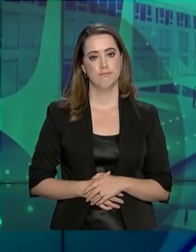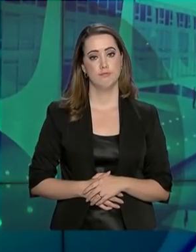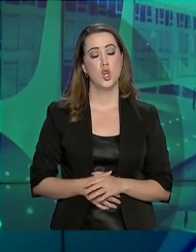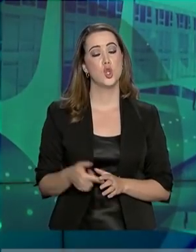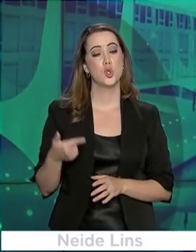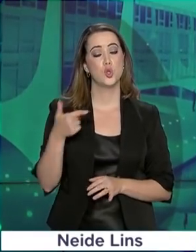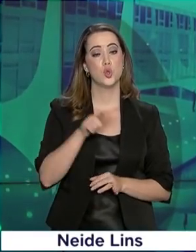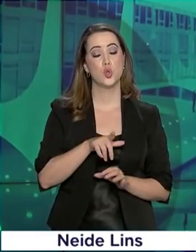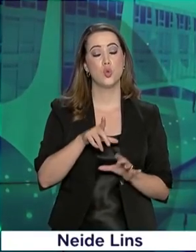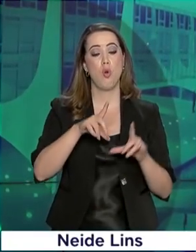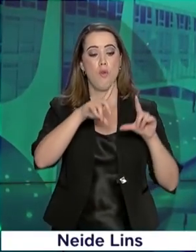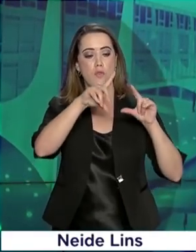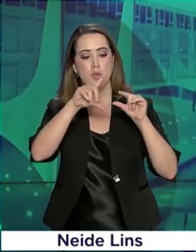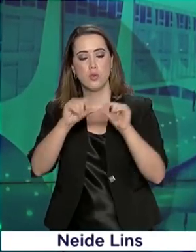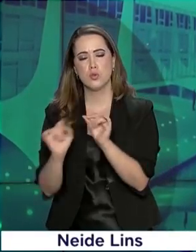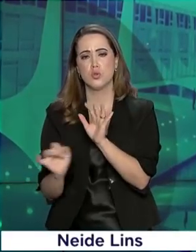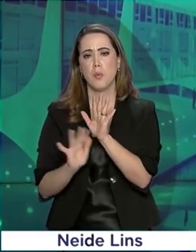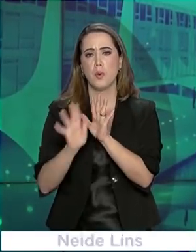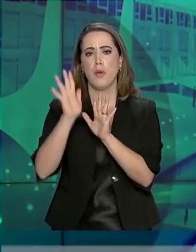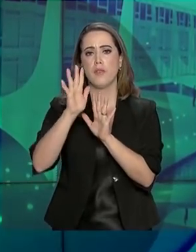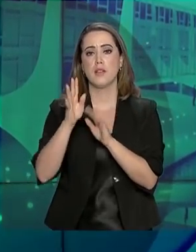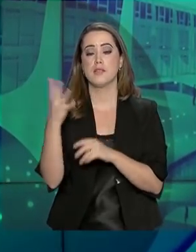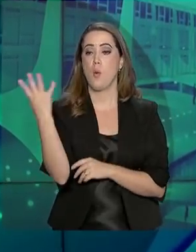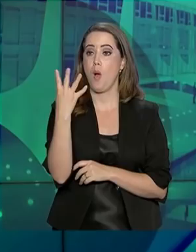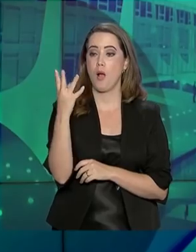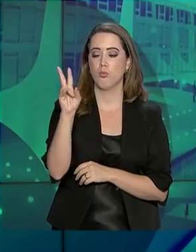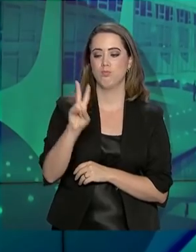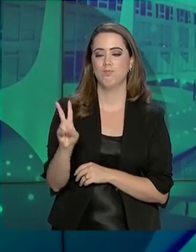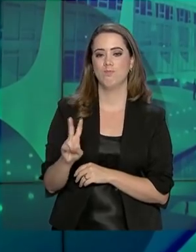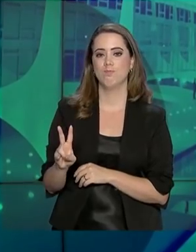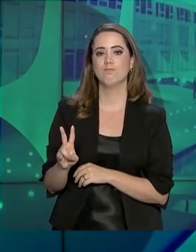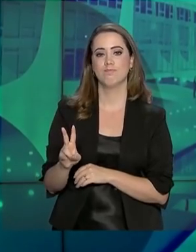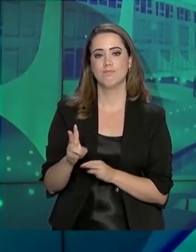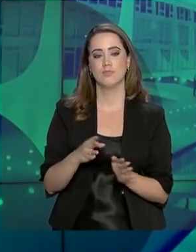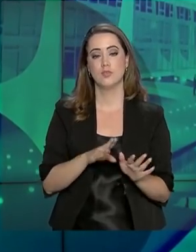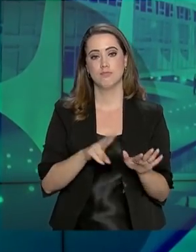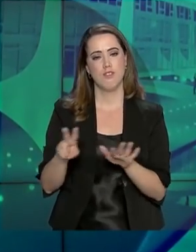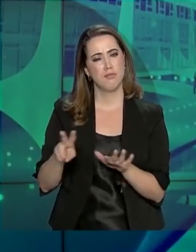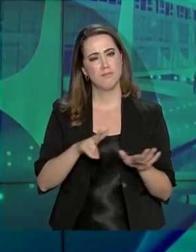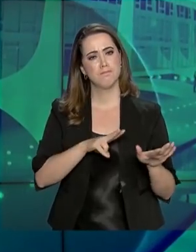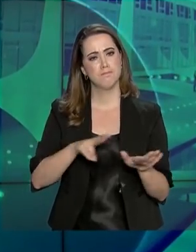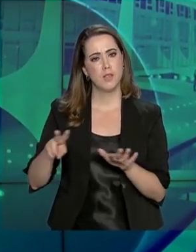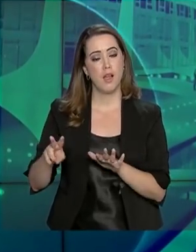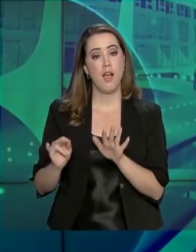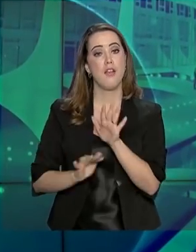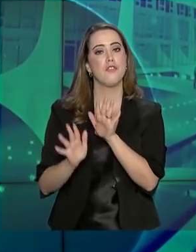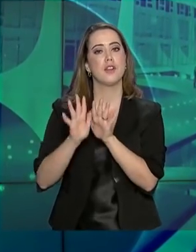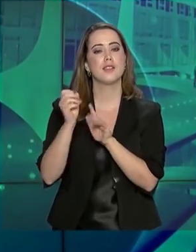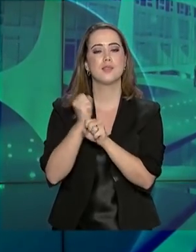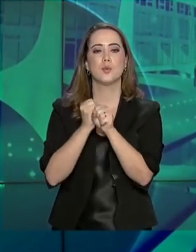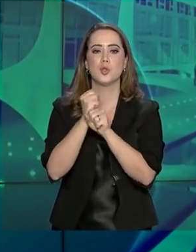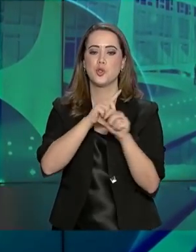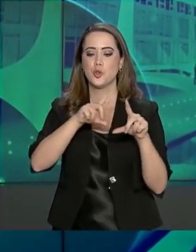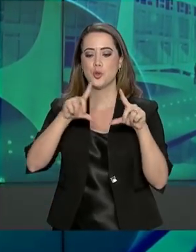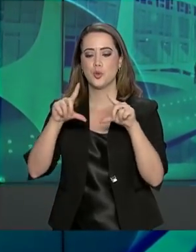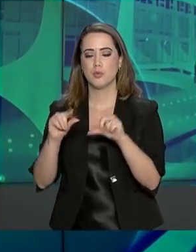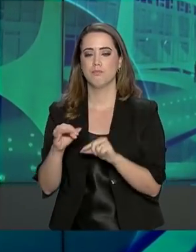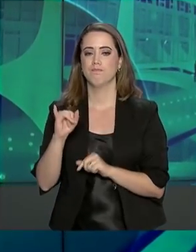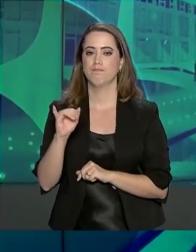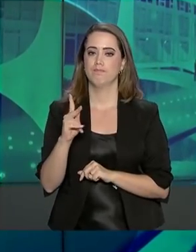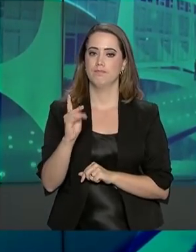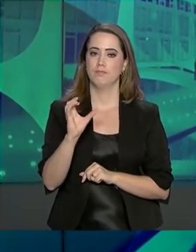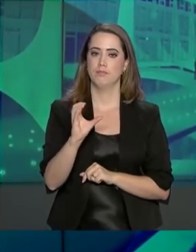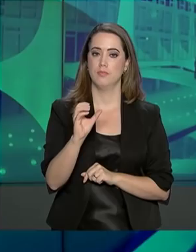o mercado financeiro reduziu pela quarta semana seguida a previsão para inflação deste ano o IPCA de